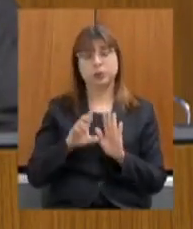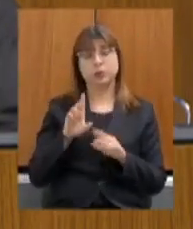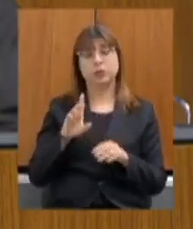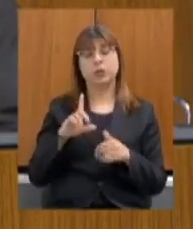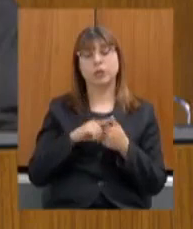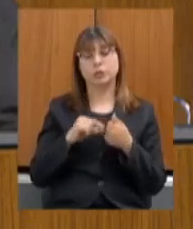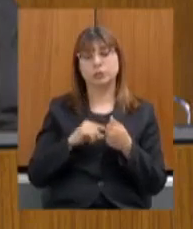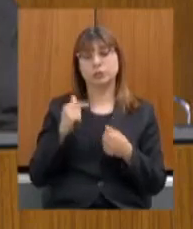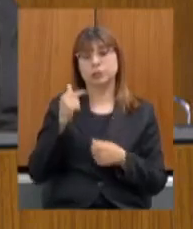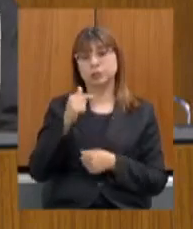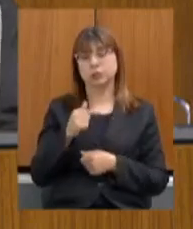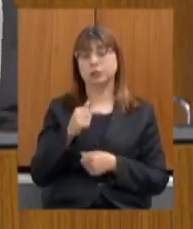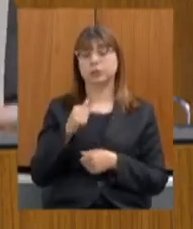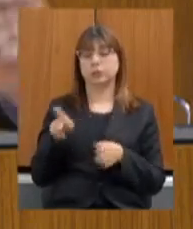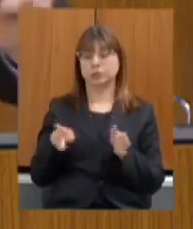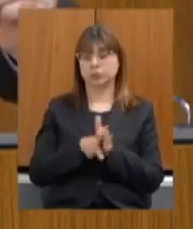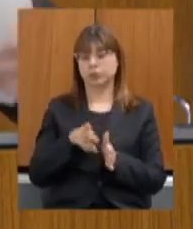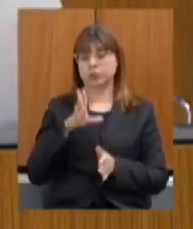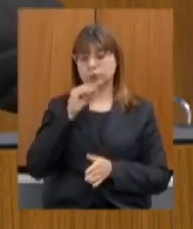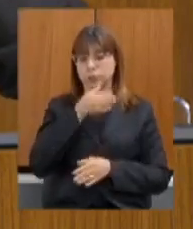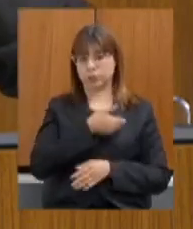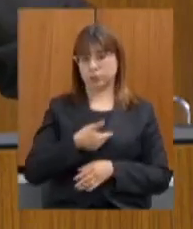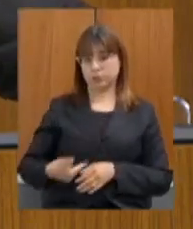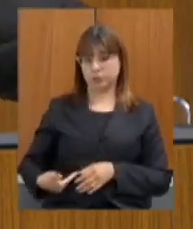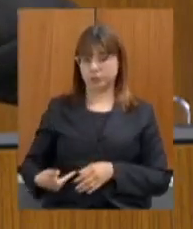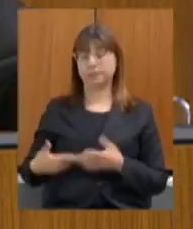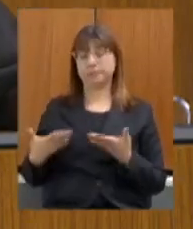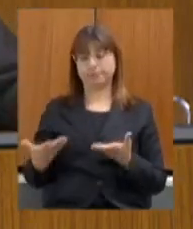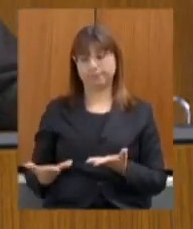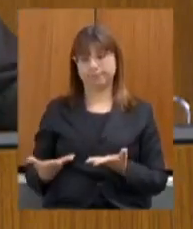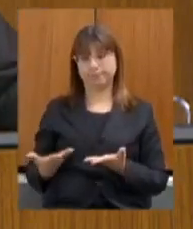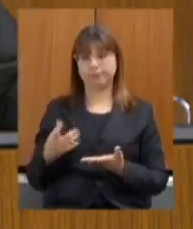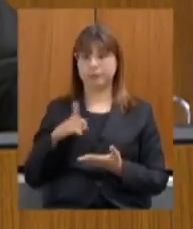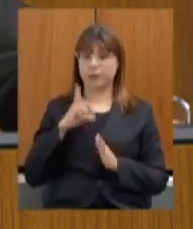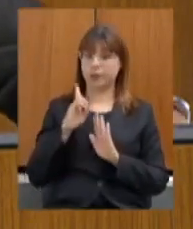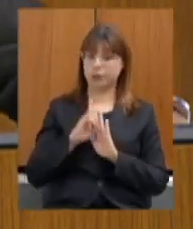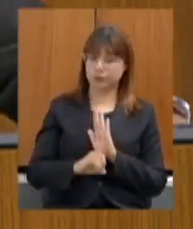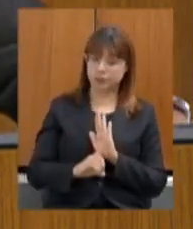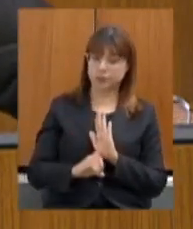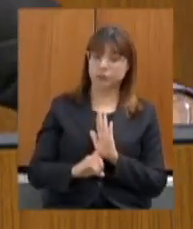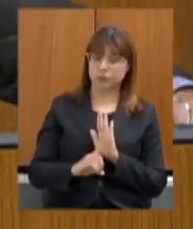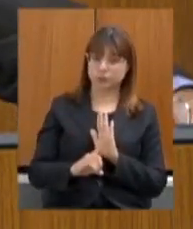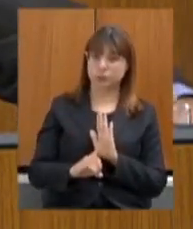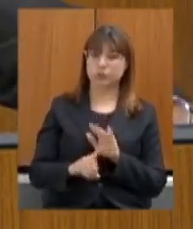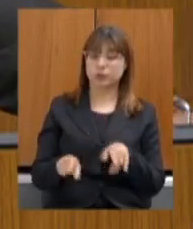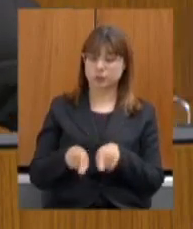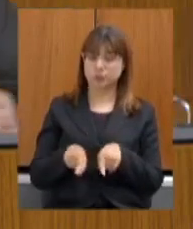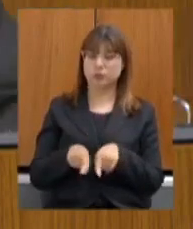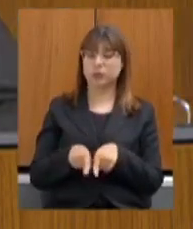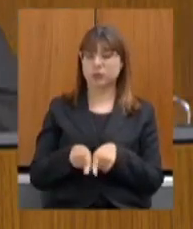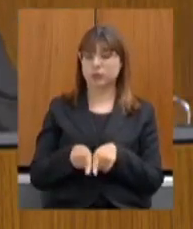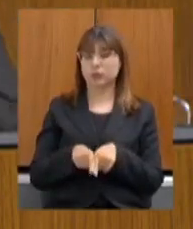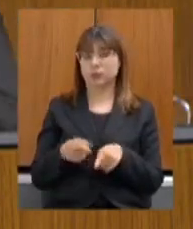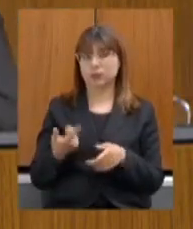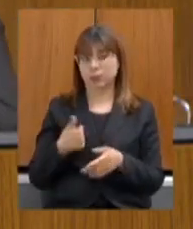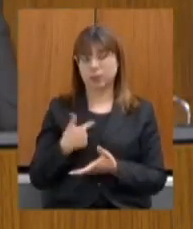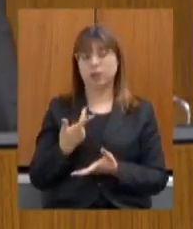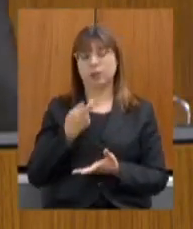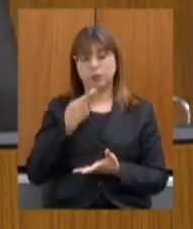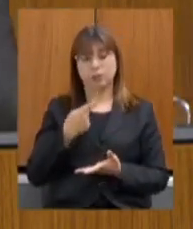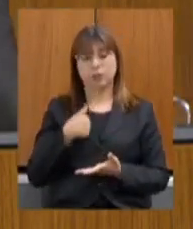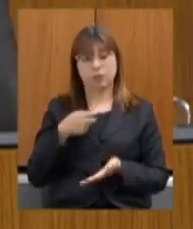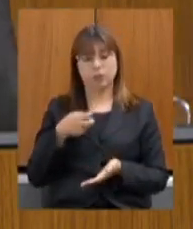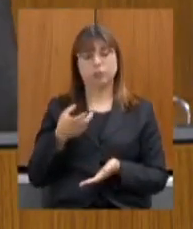que se aplica aos servidores públicos. Portanto, secretário, como é um direito, também me sinto no dever,